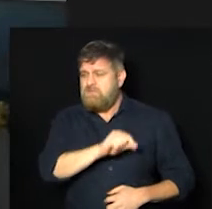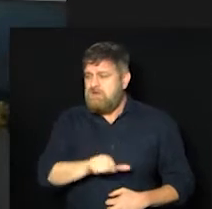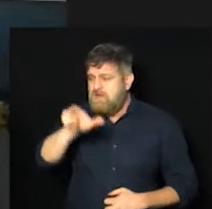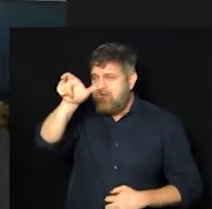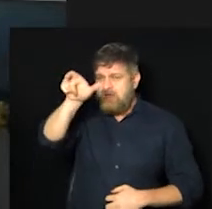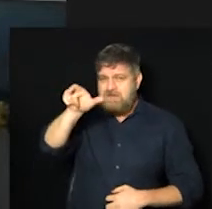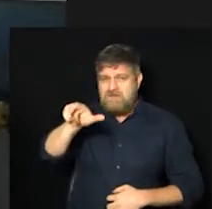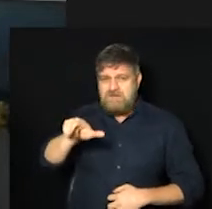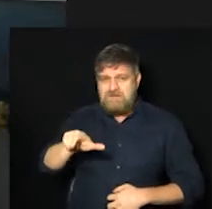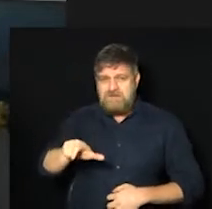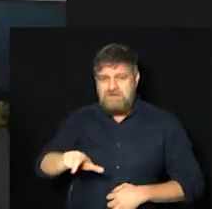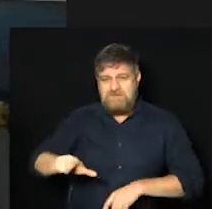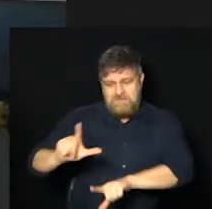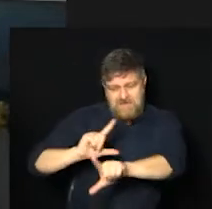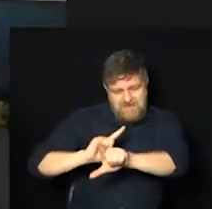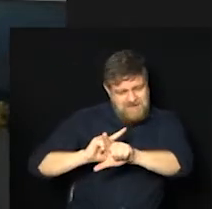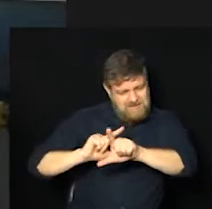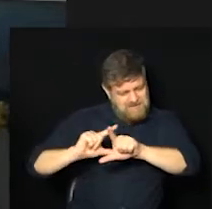vá